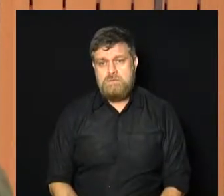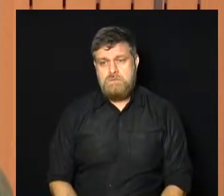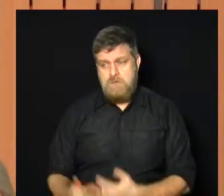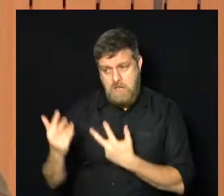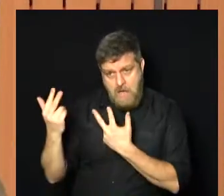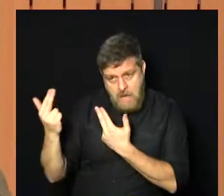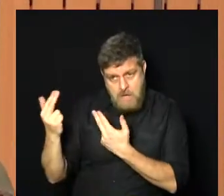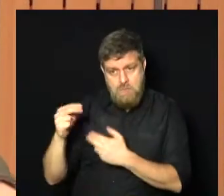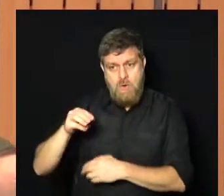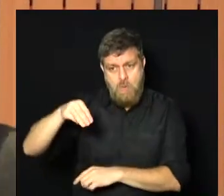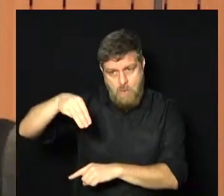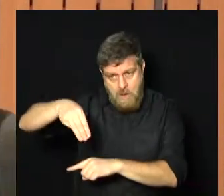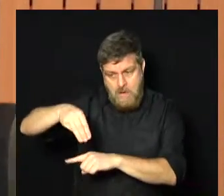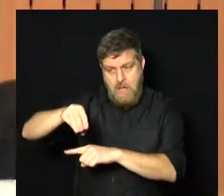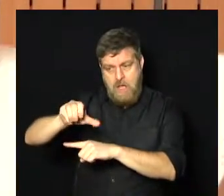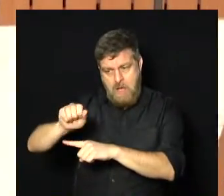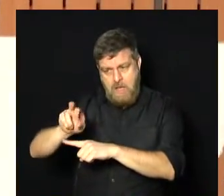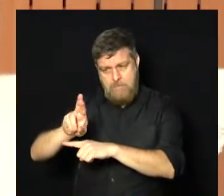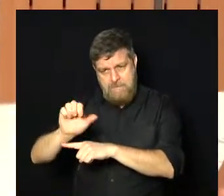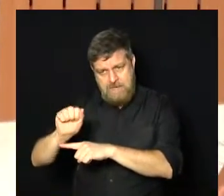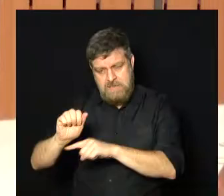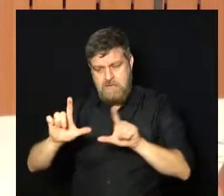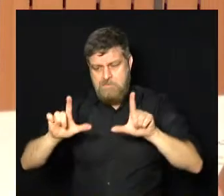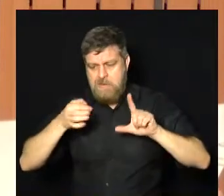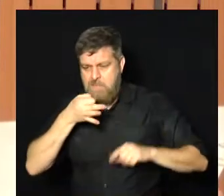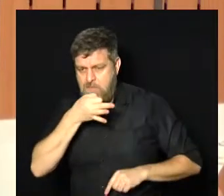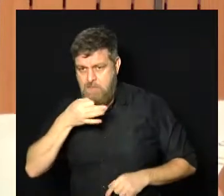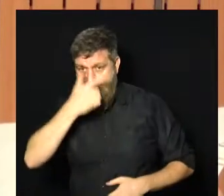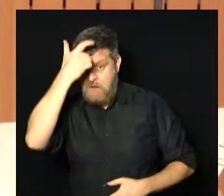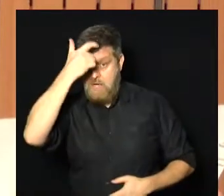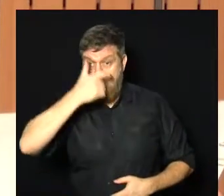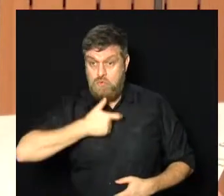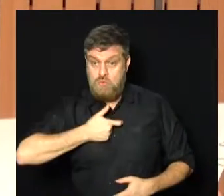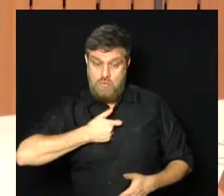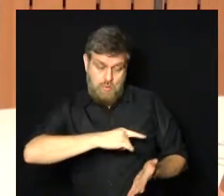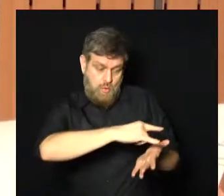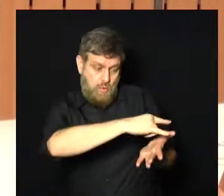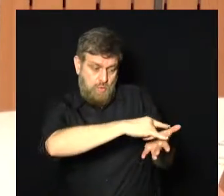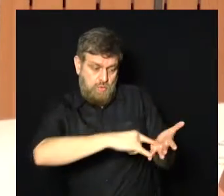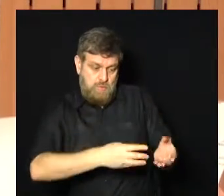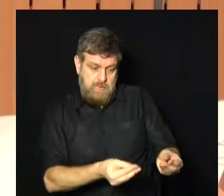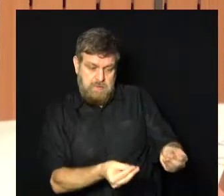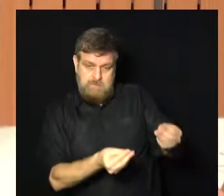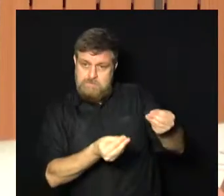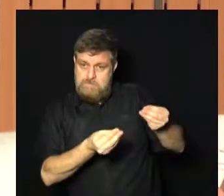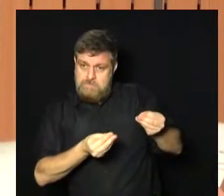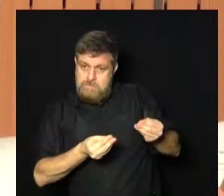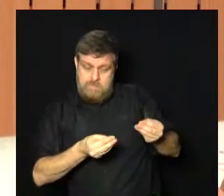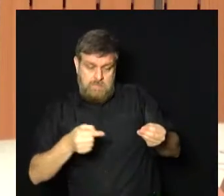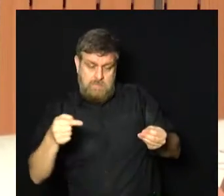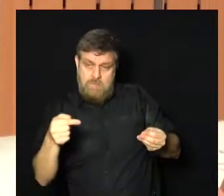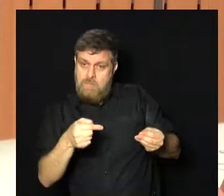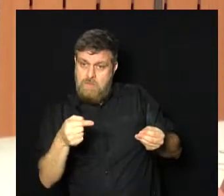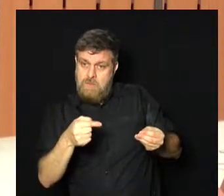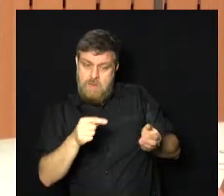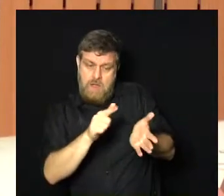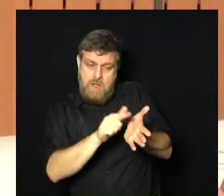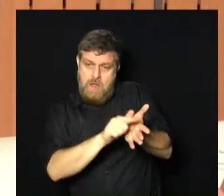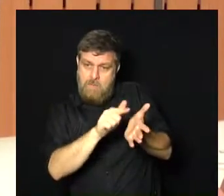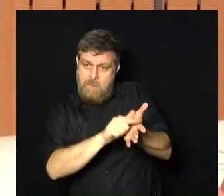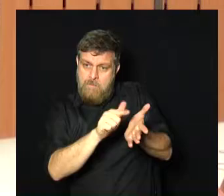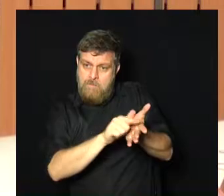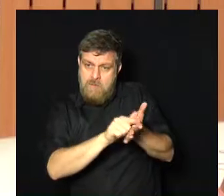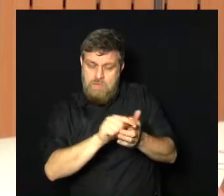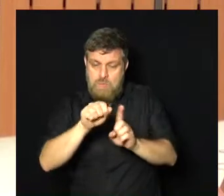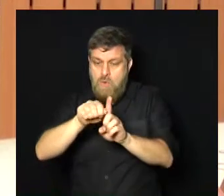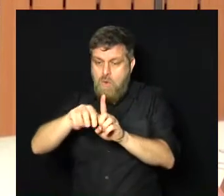Emília, é importante dizer que eu estou aqui com o documento em mãos, né? É um documento da Comissão de Agentes da